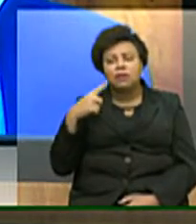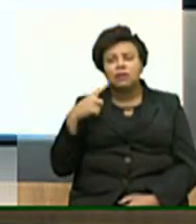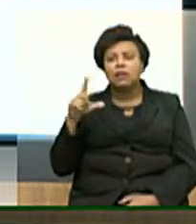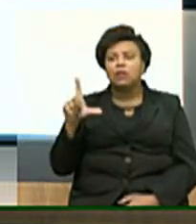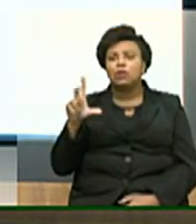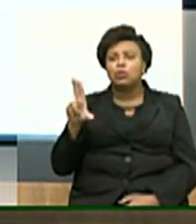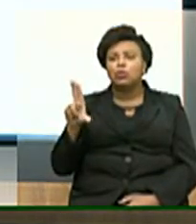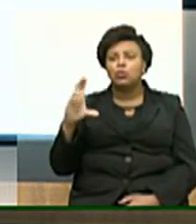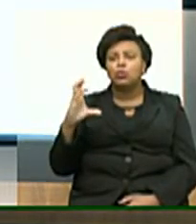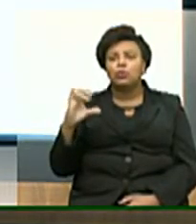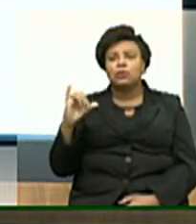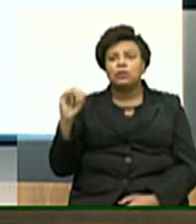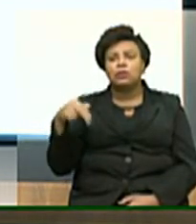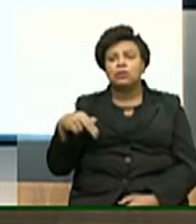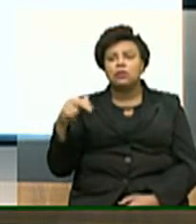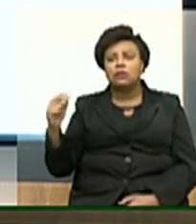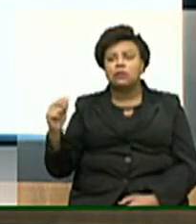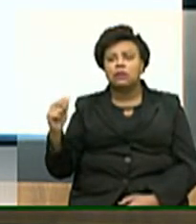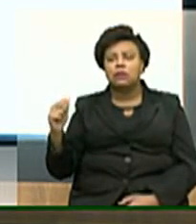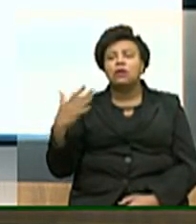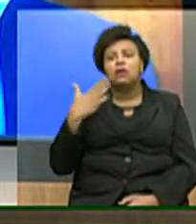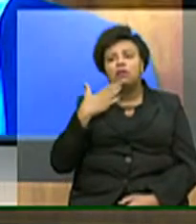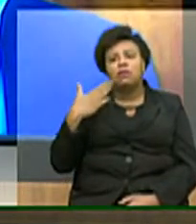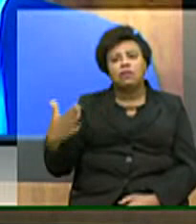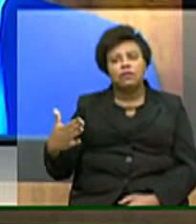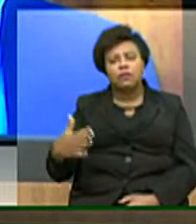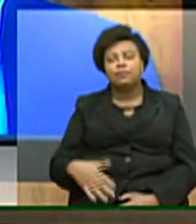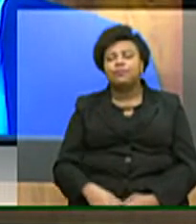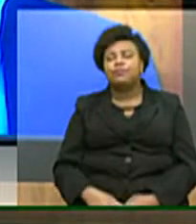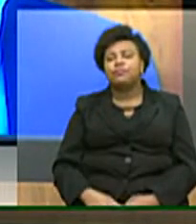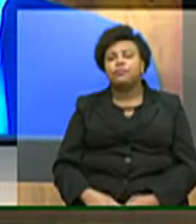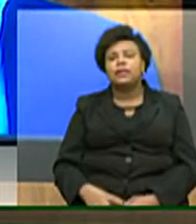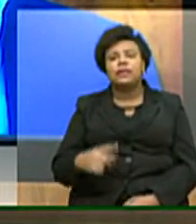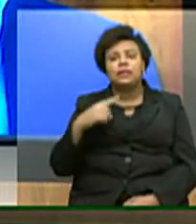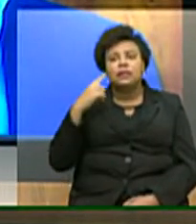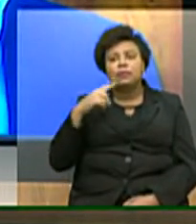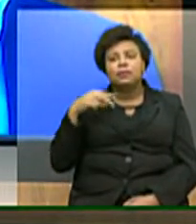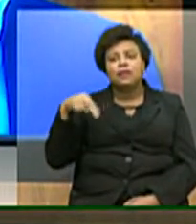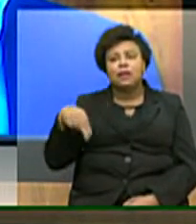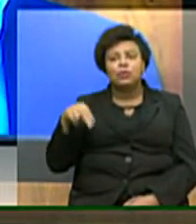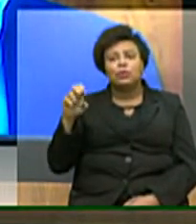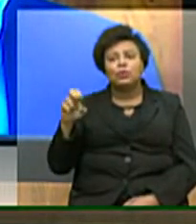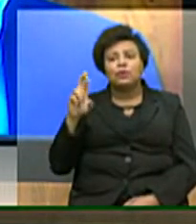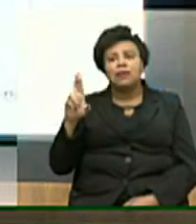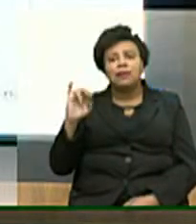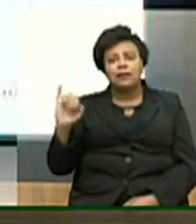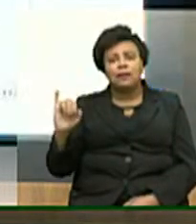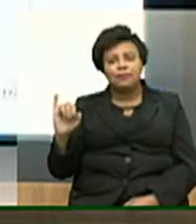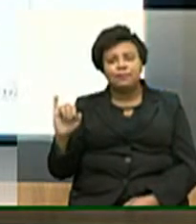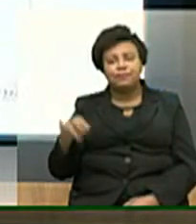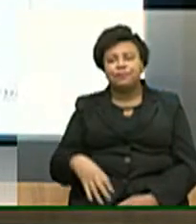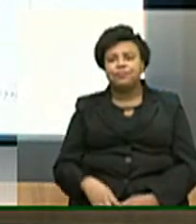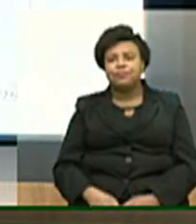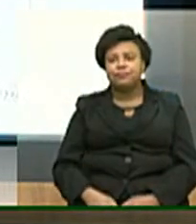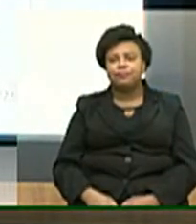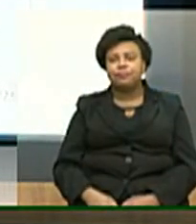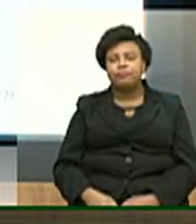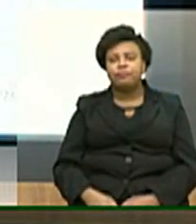Deputada Luciana Genro. Favorável. Ok, deputado Neril Carteiro.